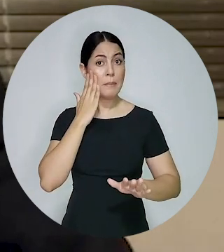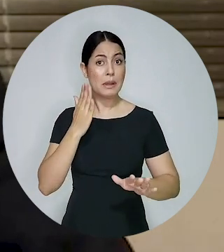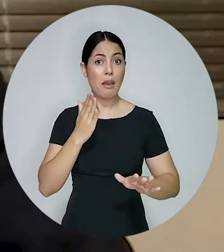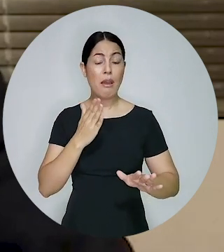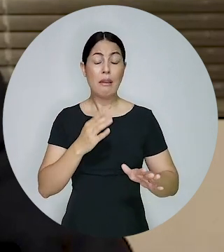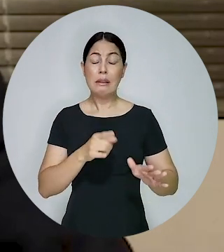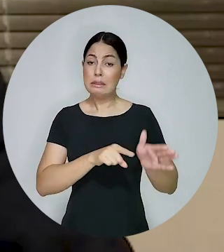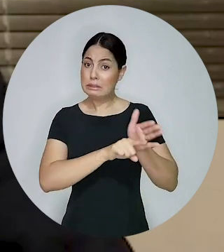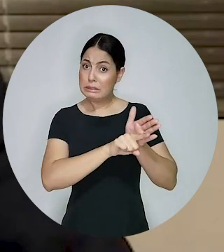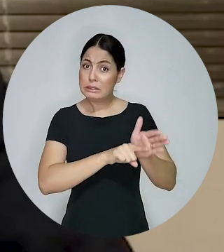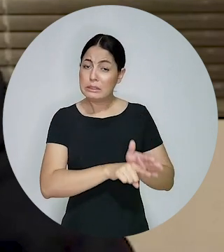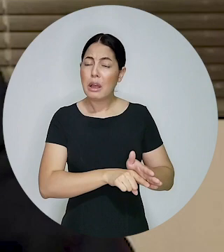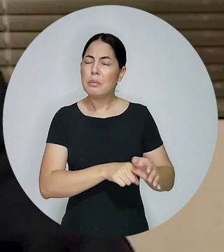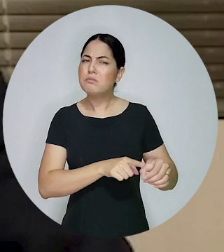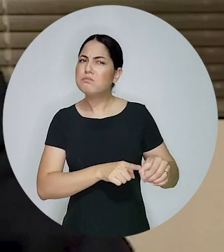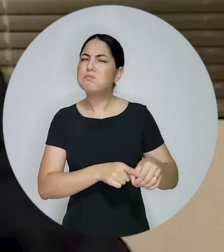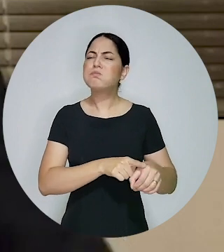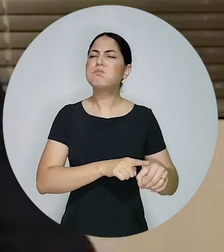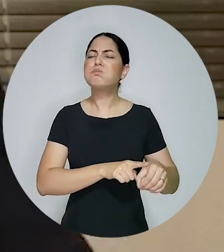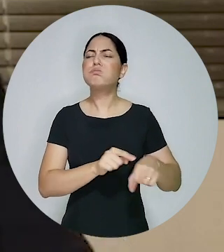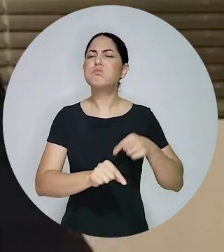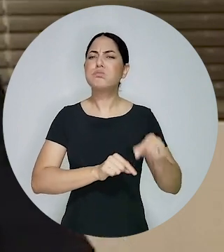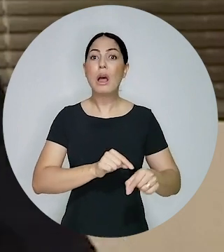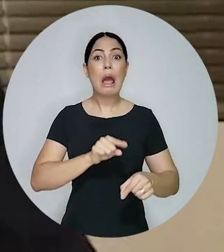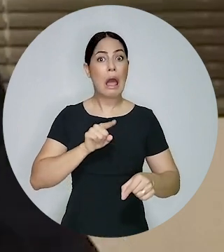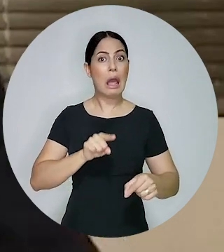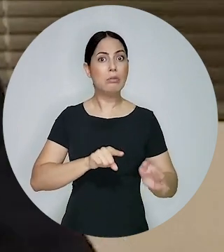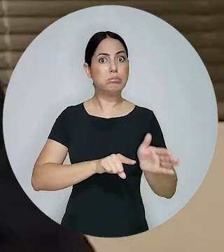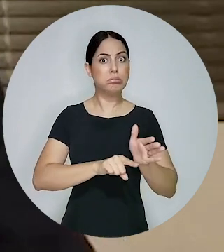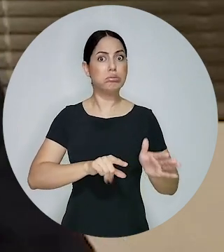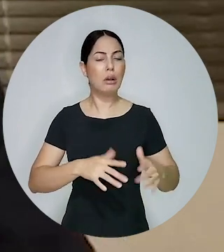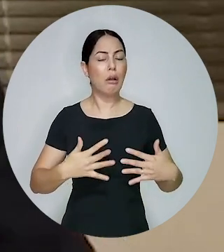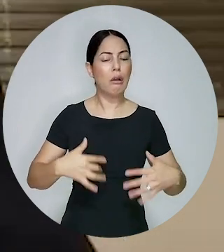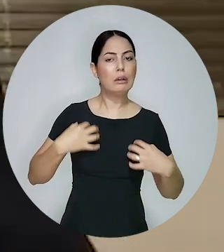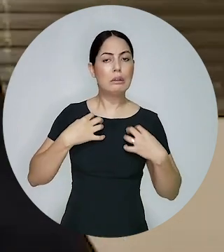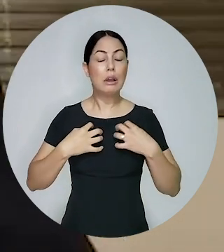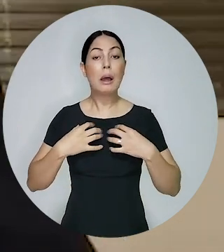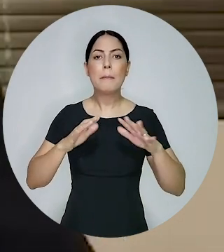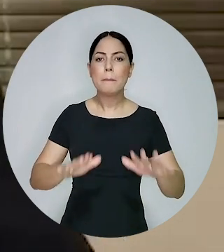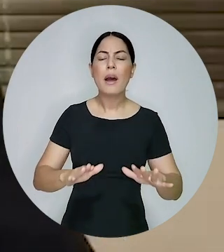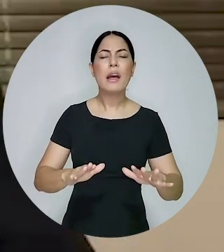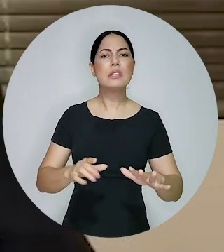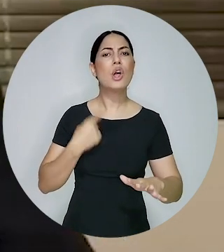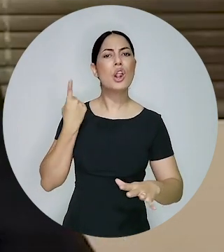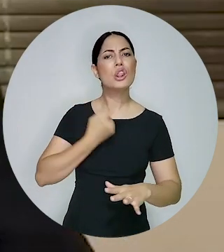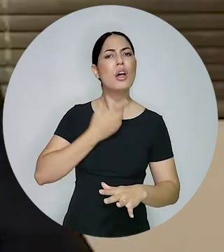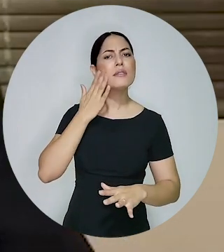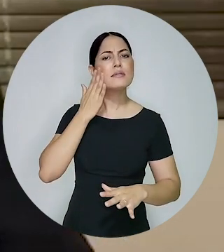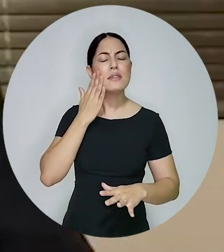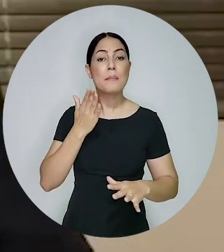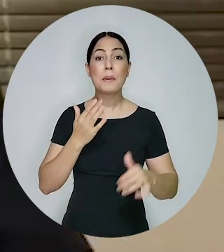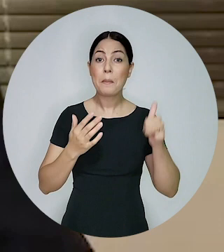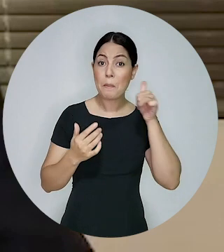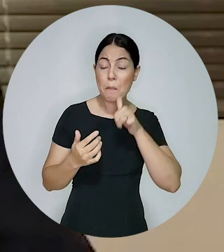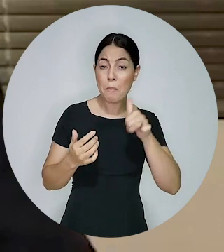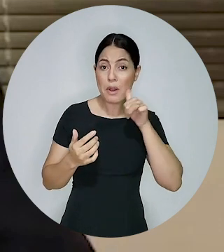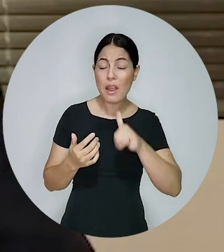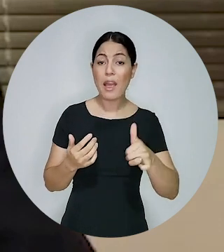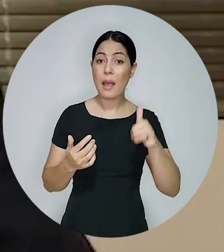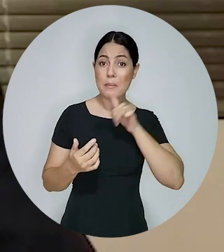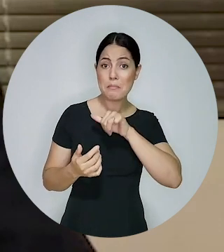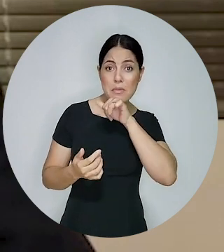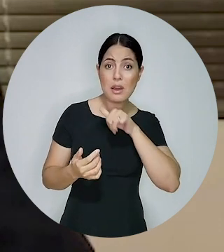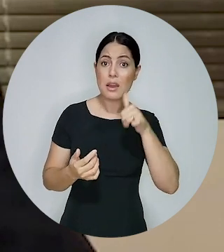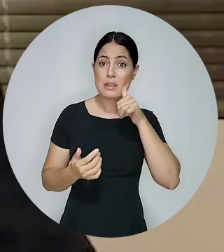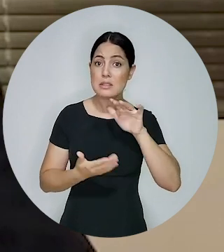exame invasivo. Mas eu costumo pegar muitos dos exemplos das nossas colegas advogadas, as nossas esposas, as mães